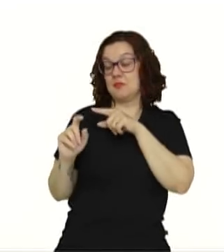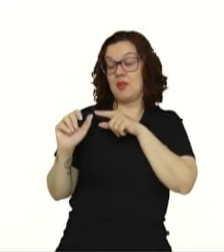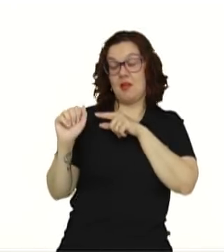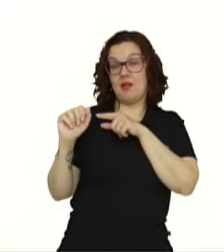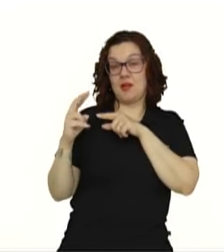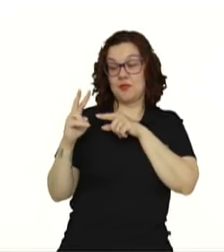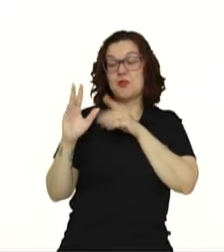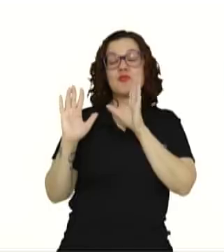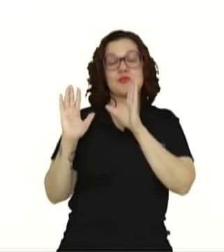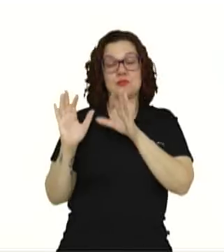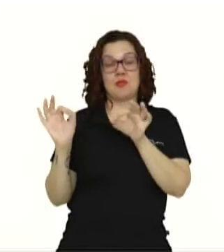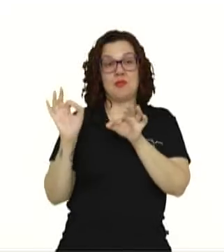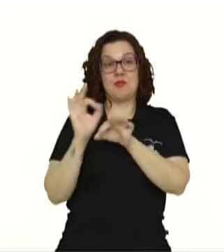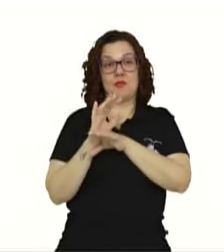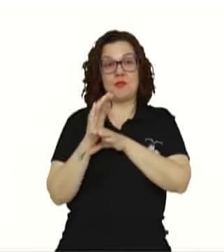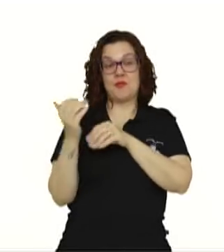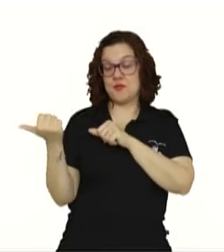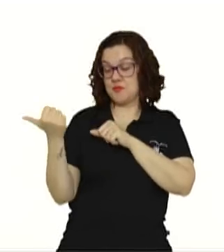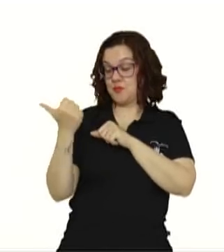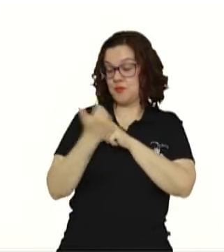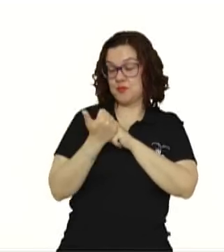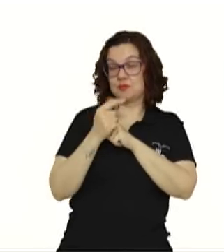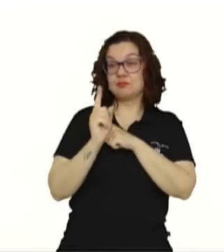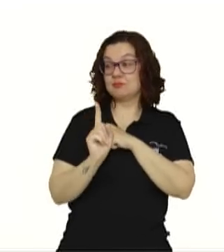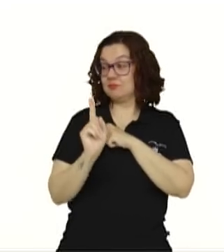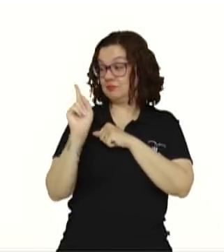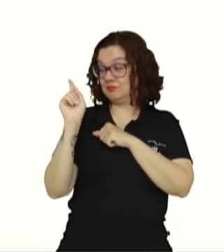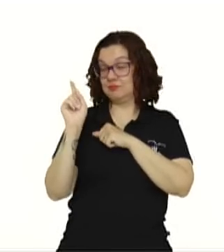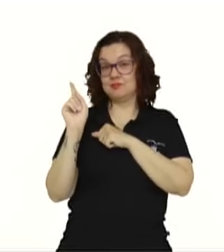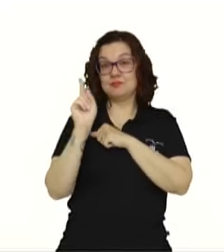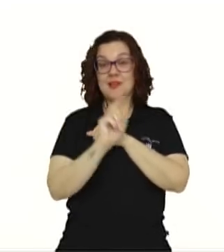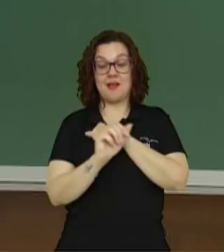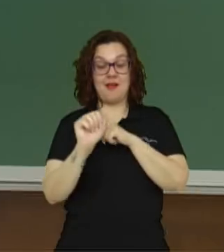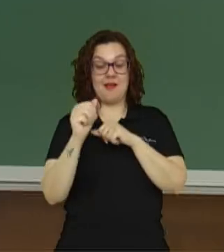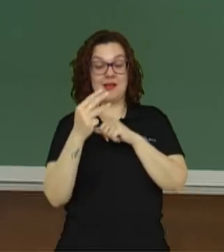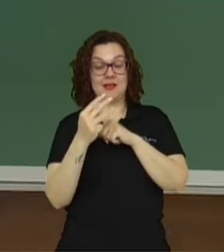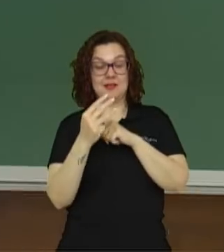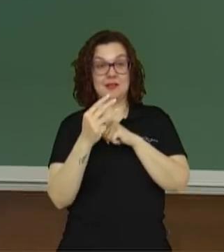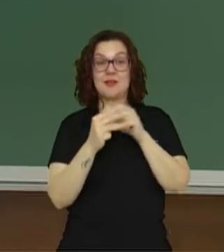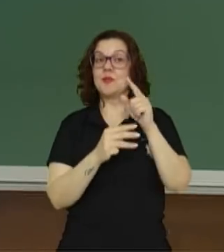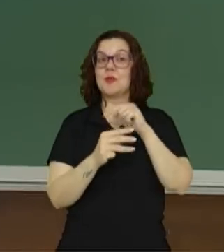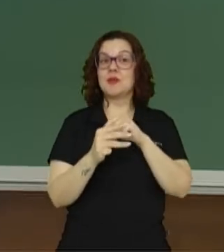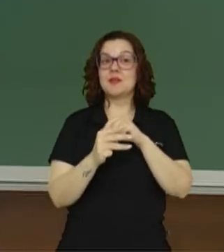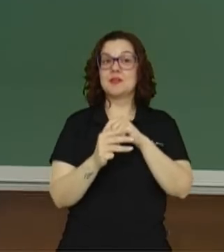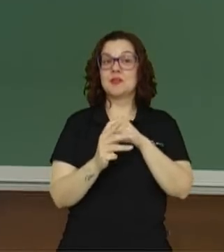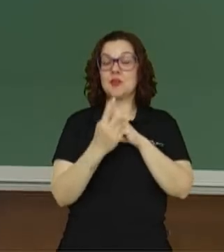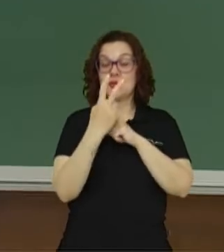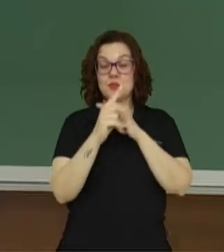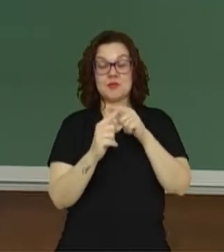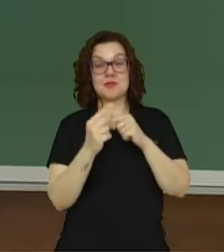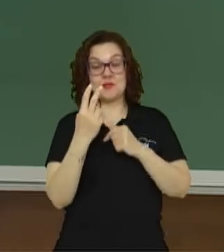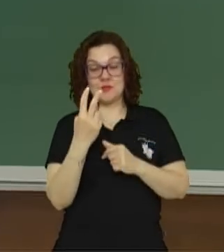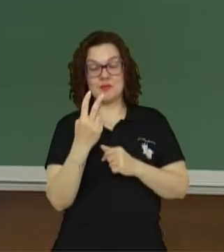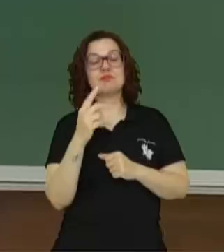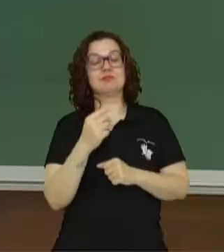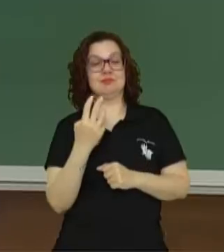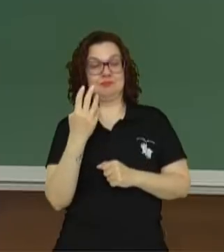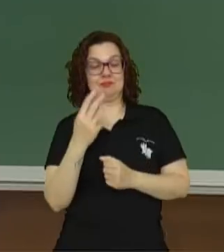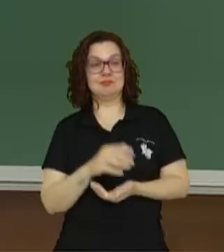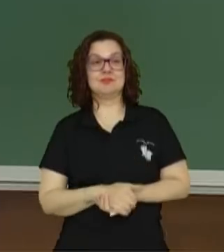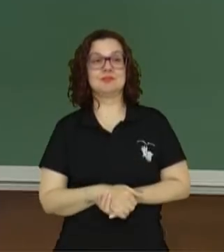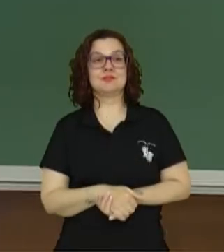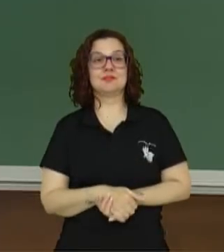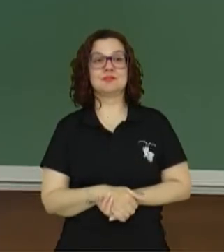que eu já calculei, vou substituir aqui dentro, vou encontrar que o meu A3 é igual a 2 vezes 2 igual a